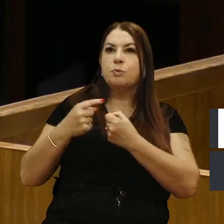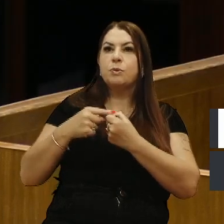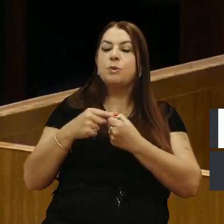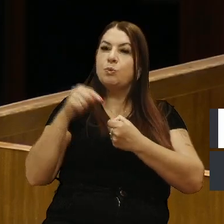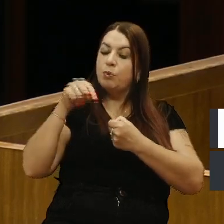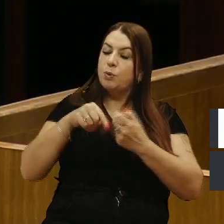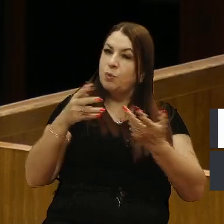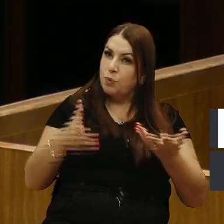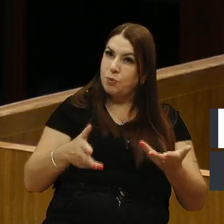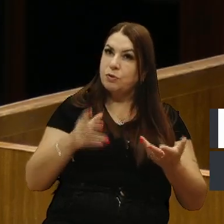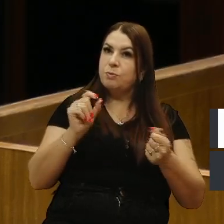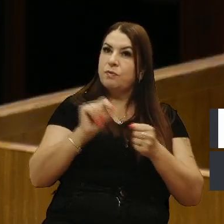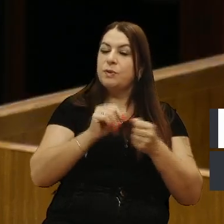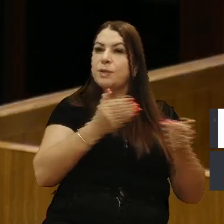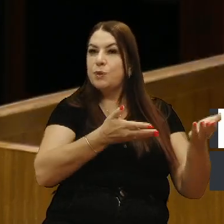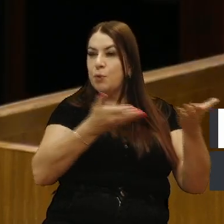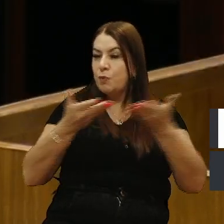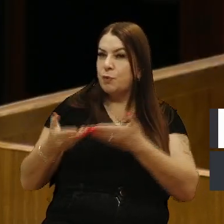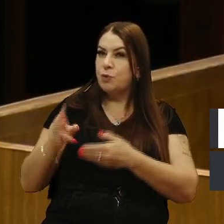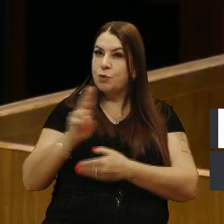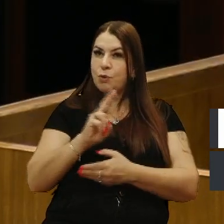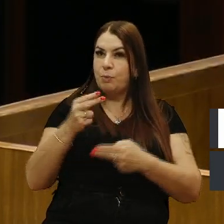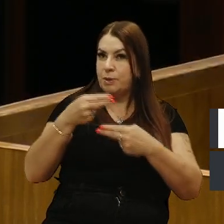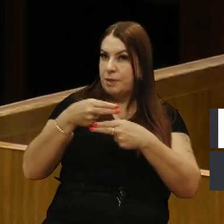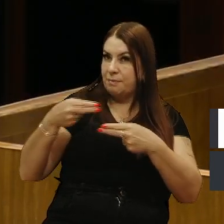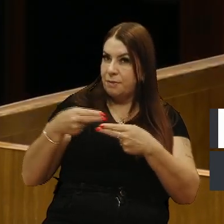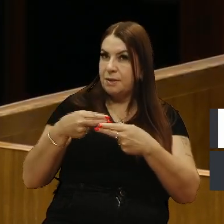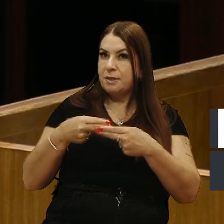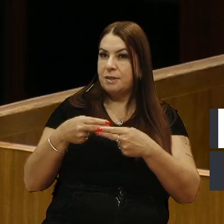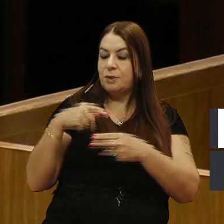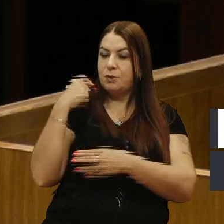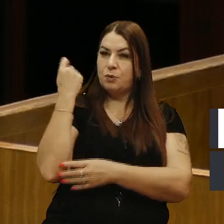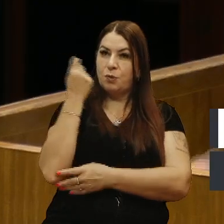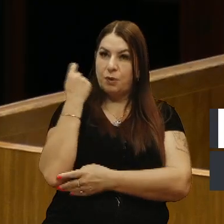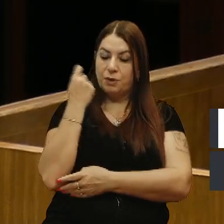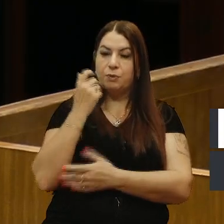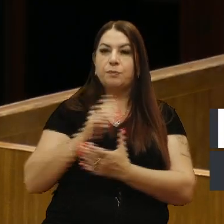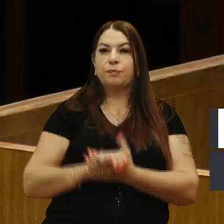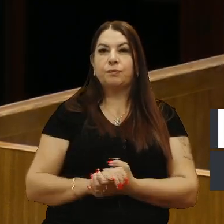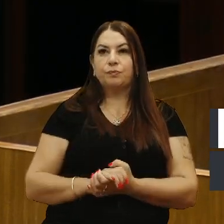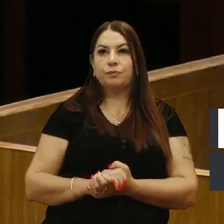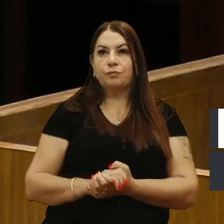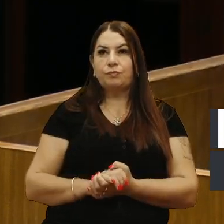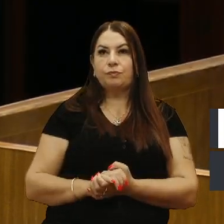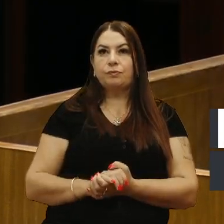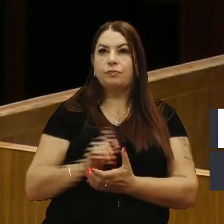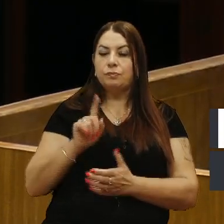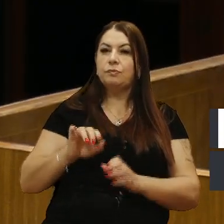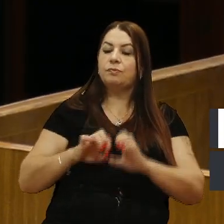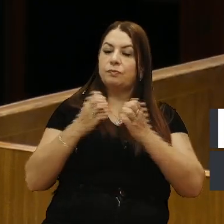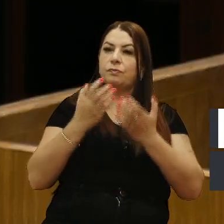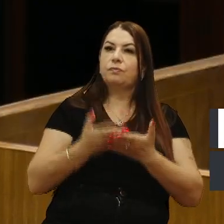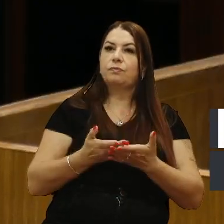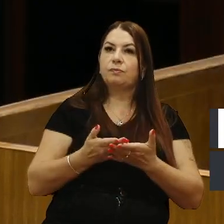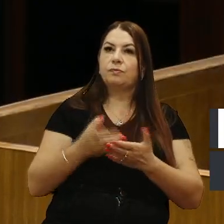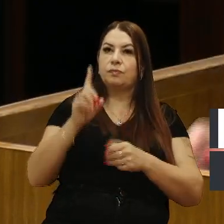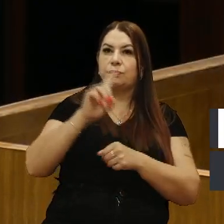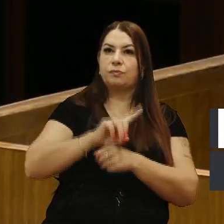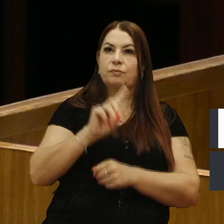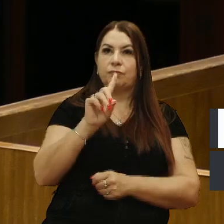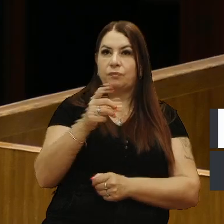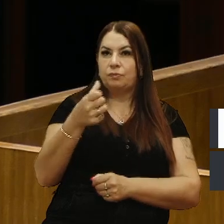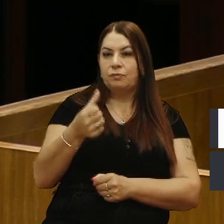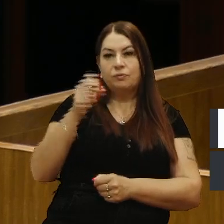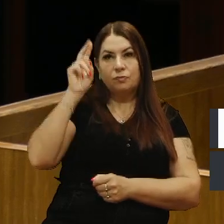estou aqui hoje para fazer esse convite em nome do SEBRAE Rio Grande do Sul. O evento ele vai ocorrer, então, no dia 16